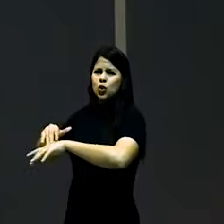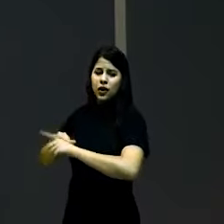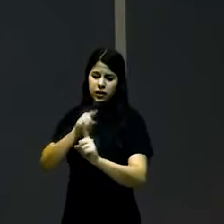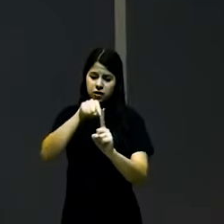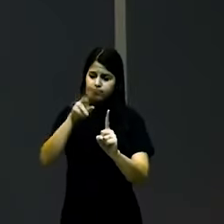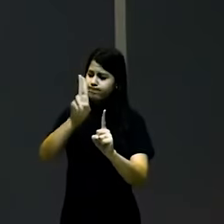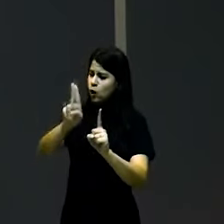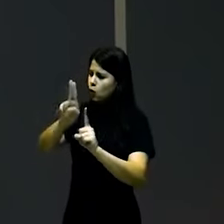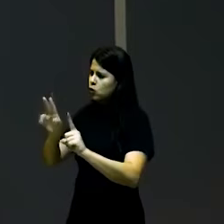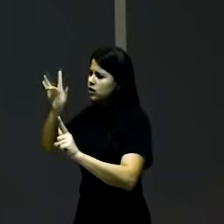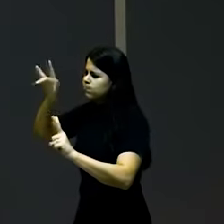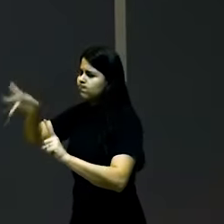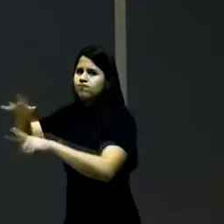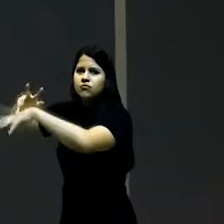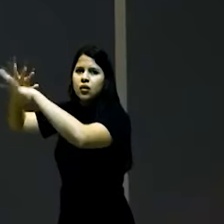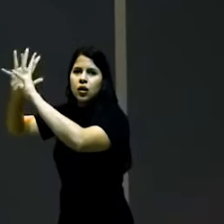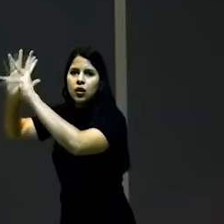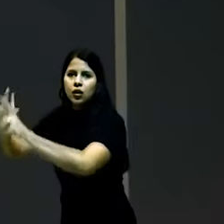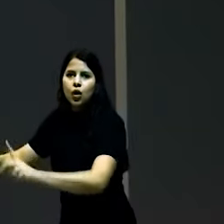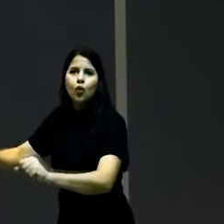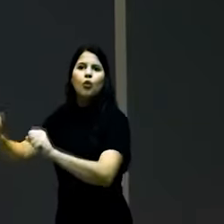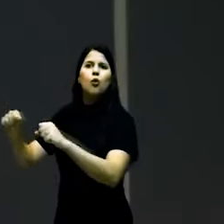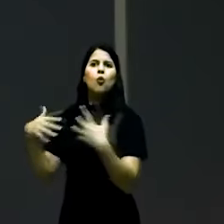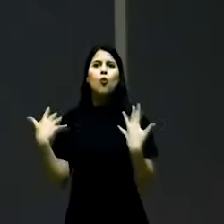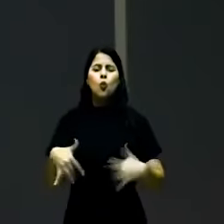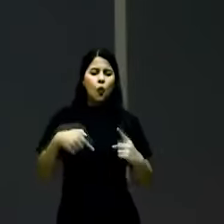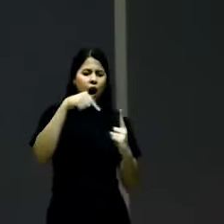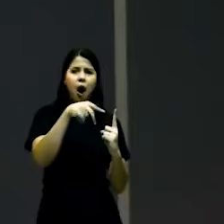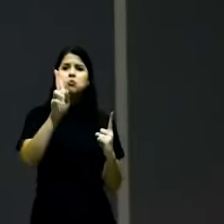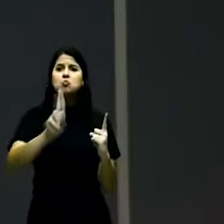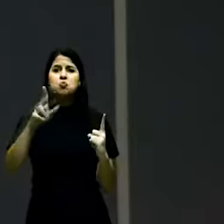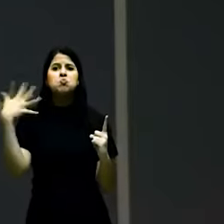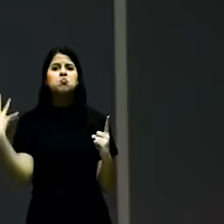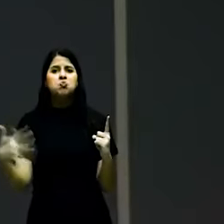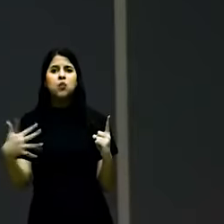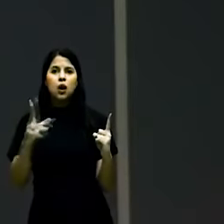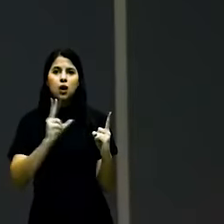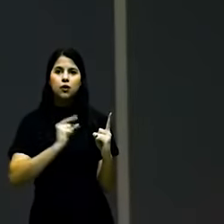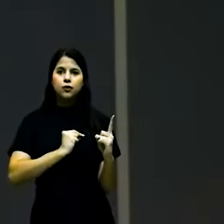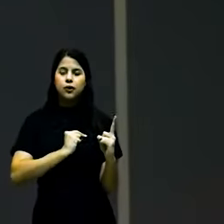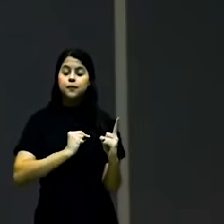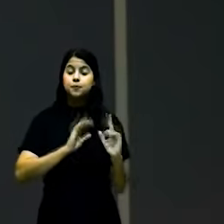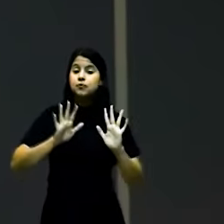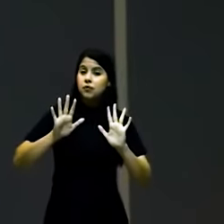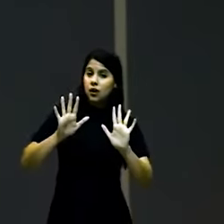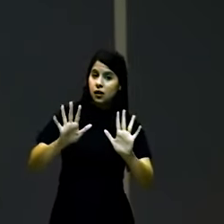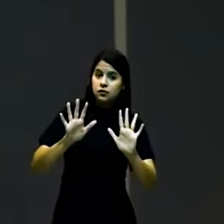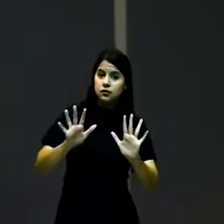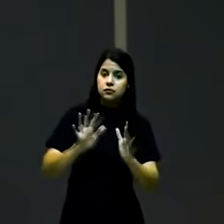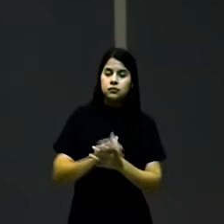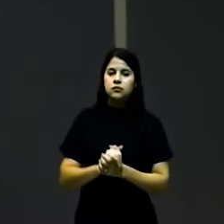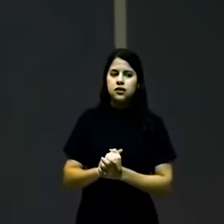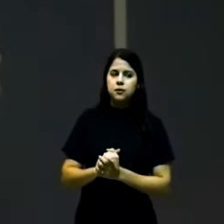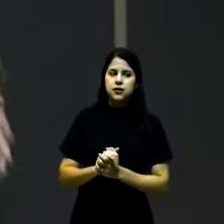Até que a Bíblia fala que Deus manda Elias se encontrar com Acabe. Sabe quem é